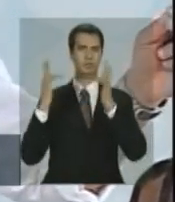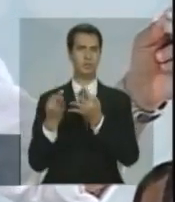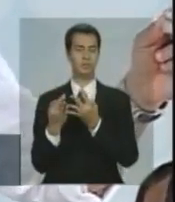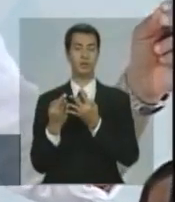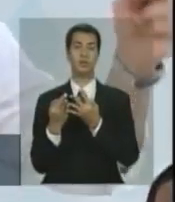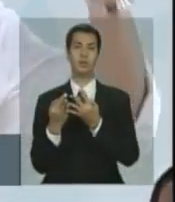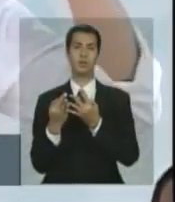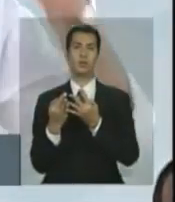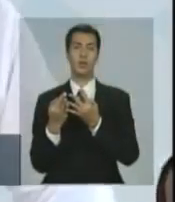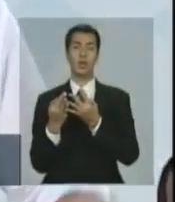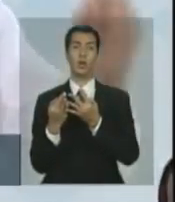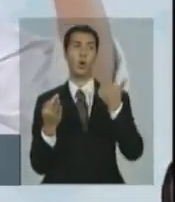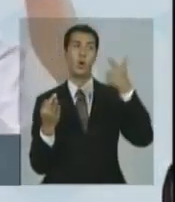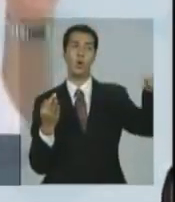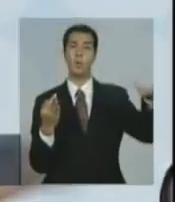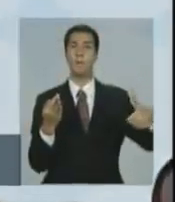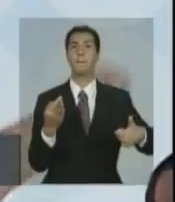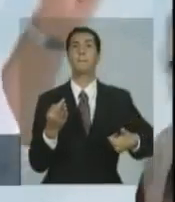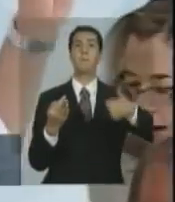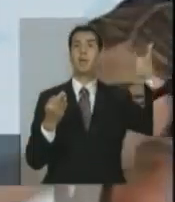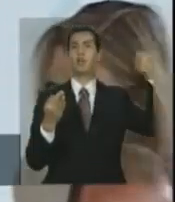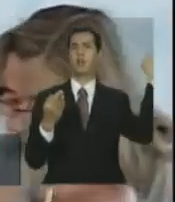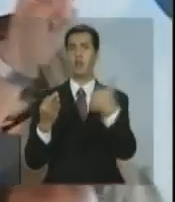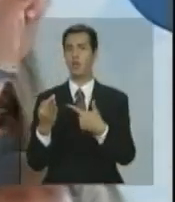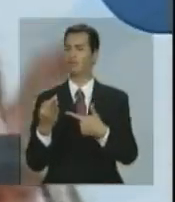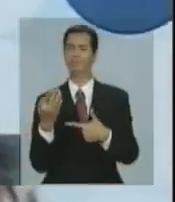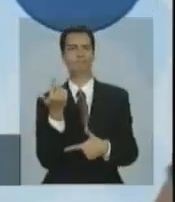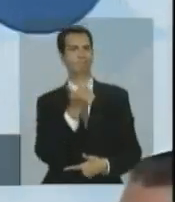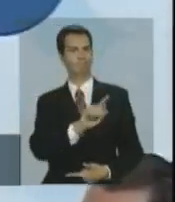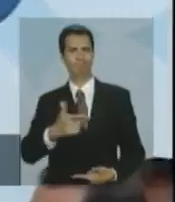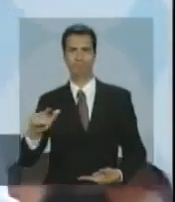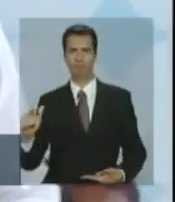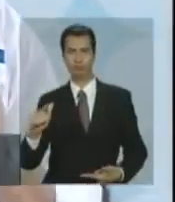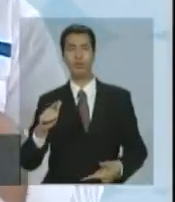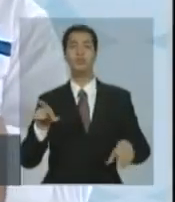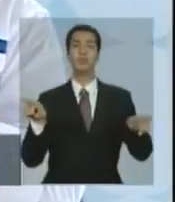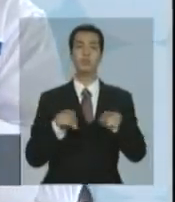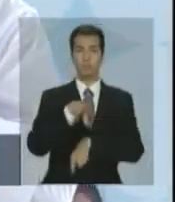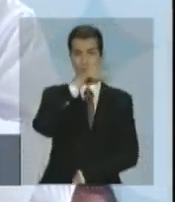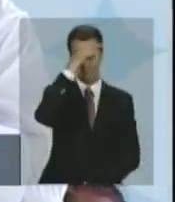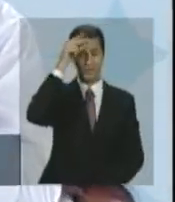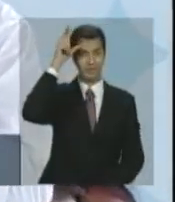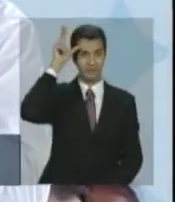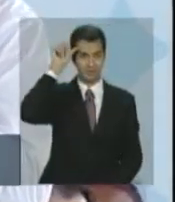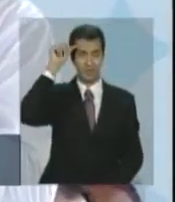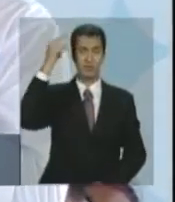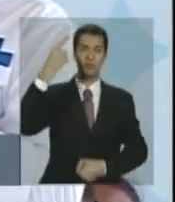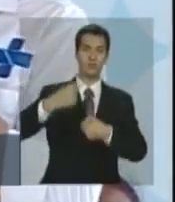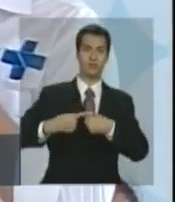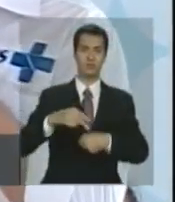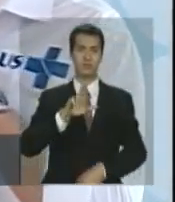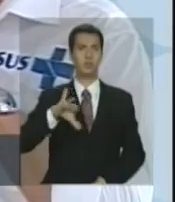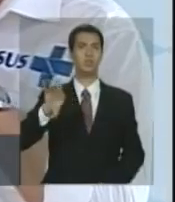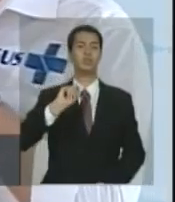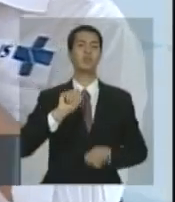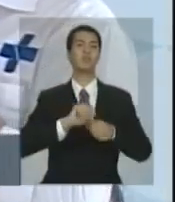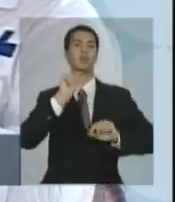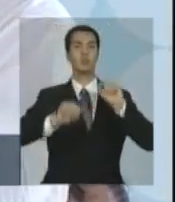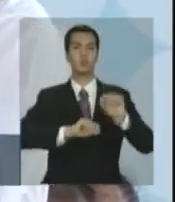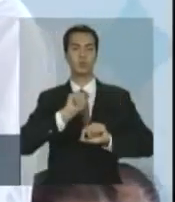há. O que o prefeito Eduardo Paes está fazendo com as clínicas de família é ultrapassar de vez aquela